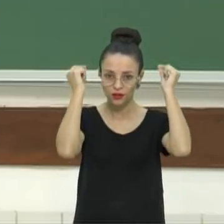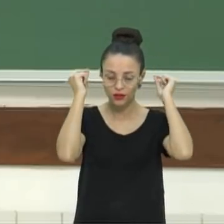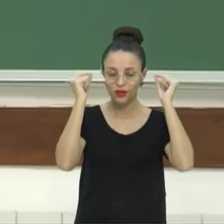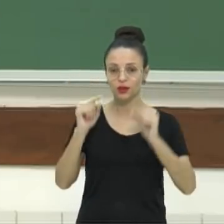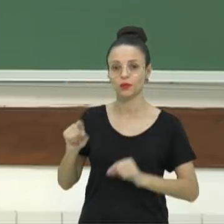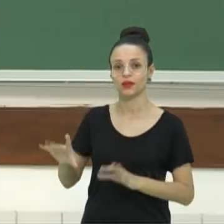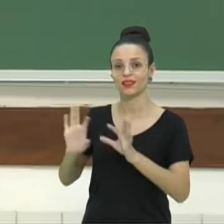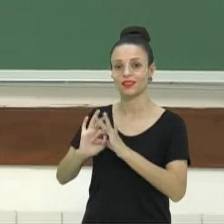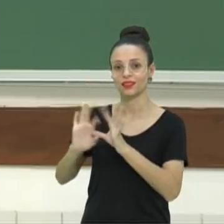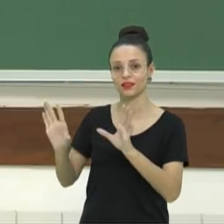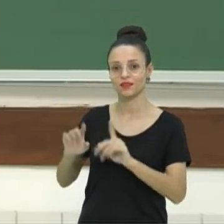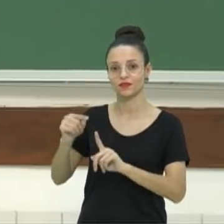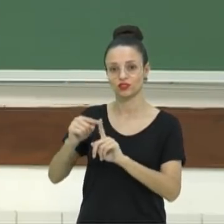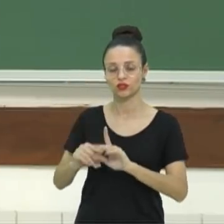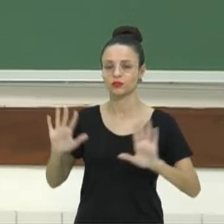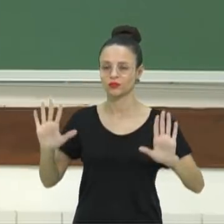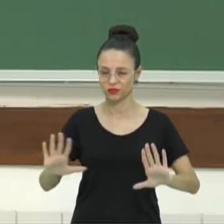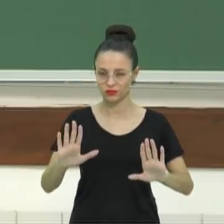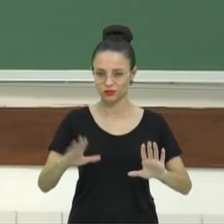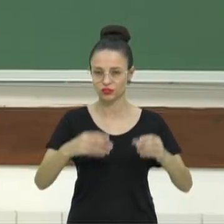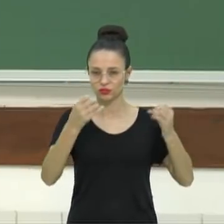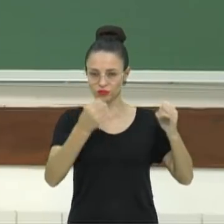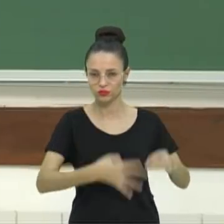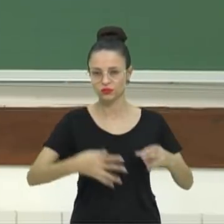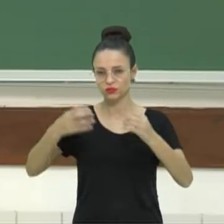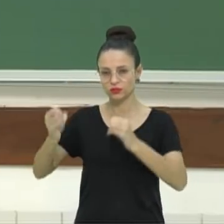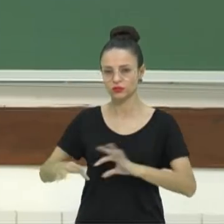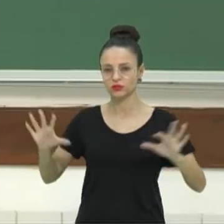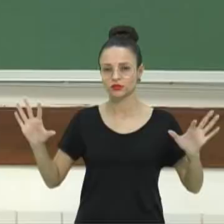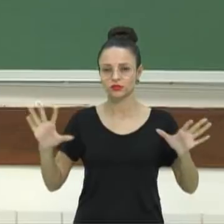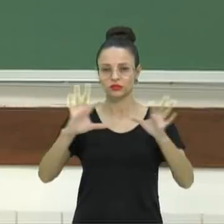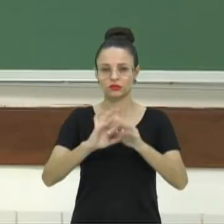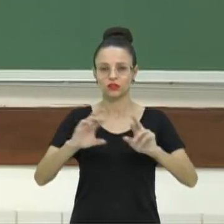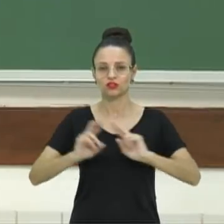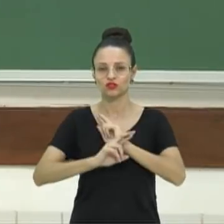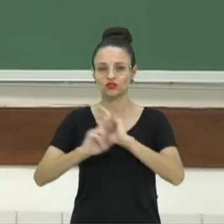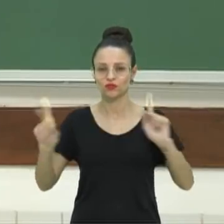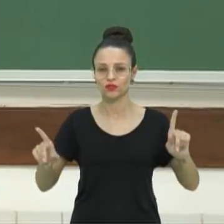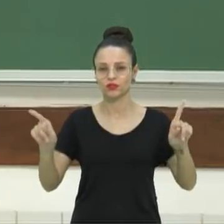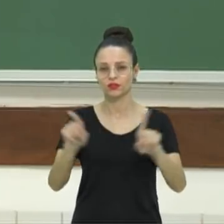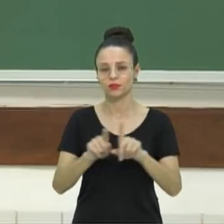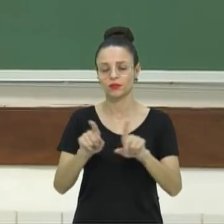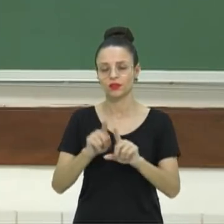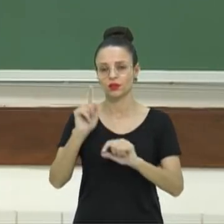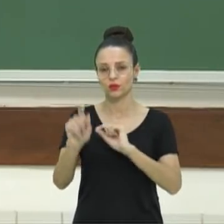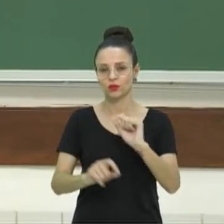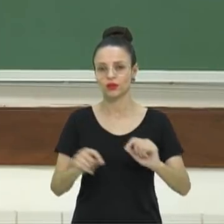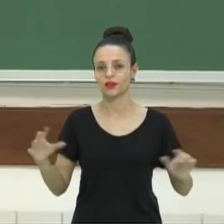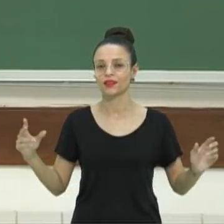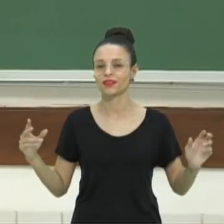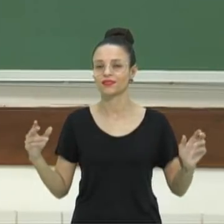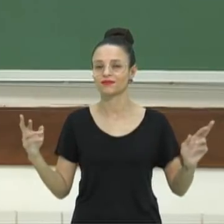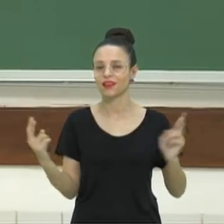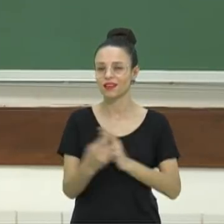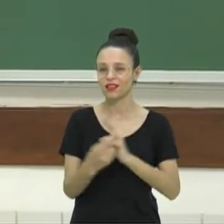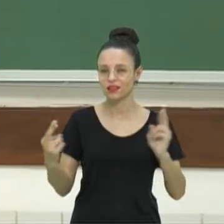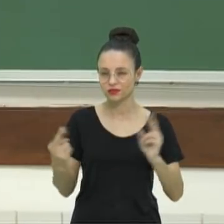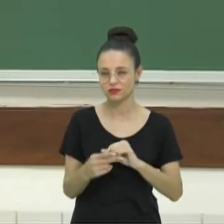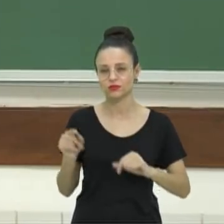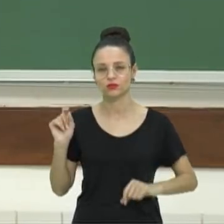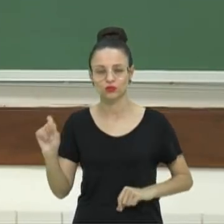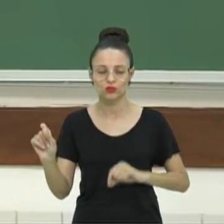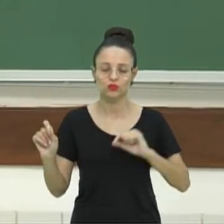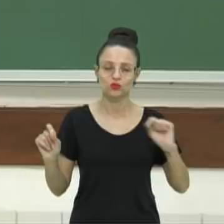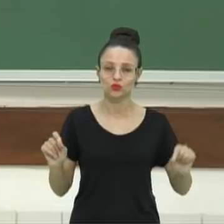Nós vamos estar juntando as duas para estar ficando fácil essa diferenciação e também a associação entre ambas, né? Então, que é